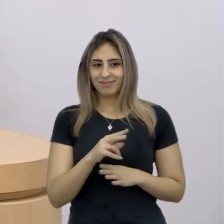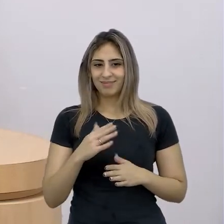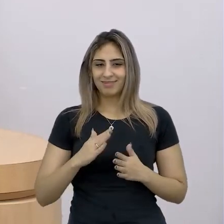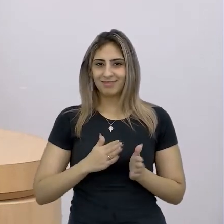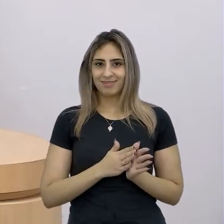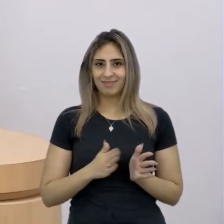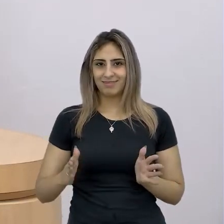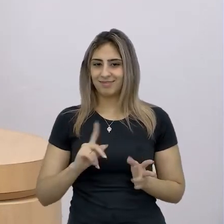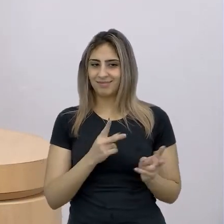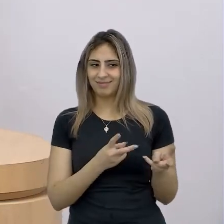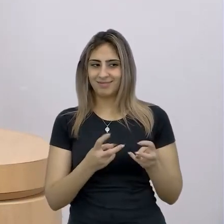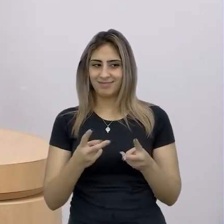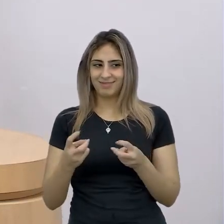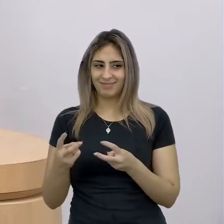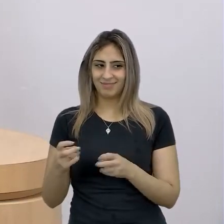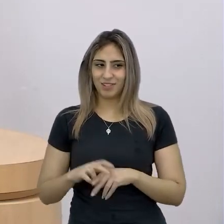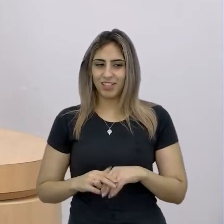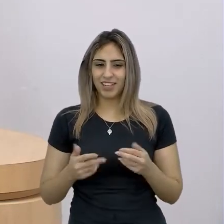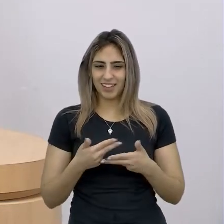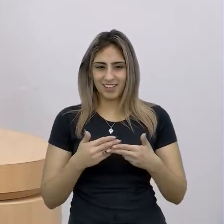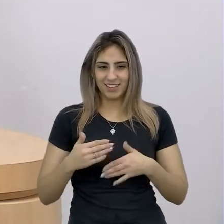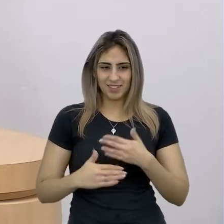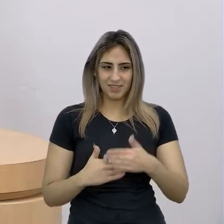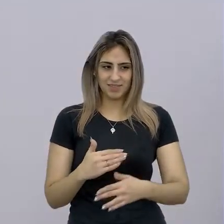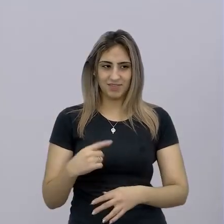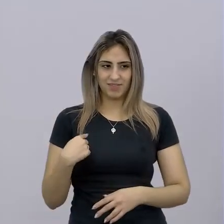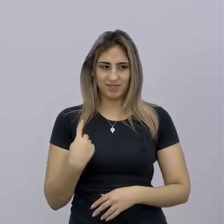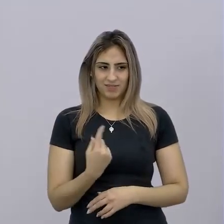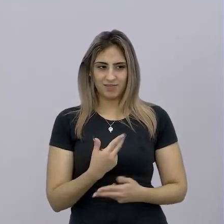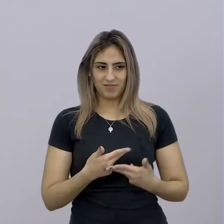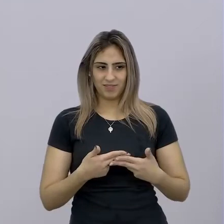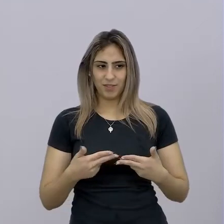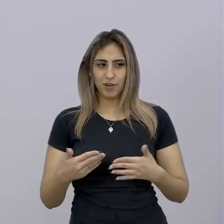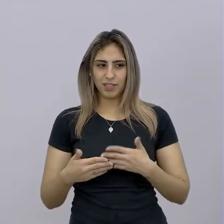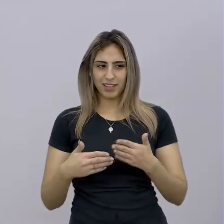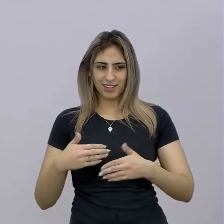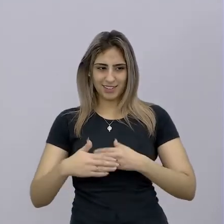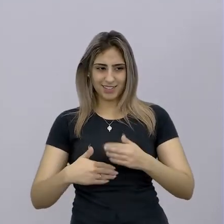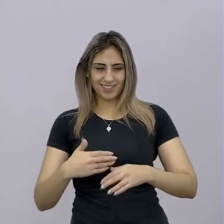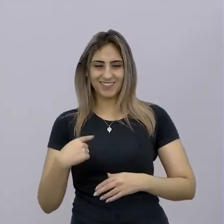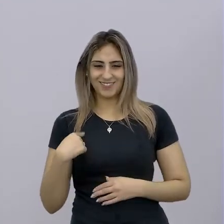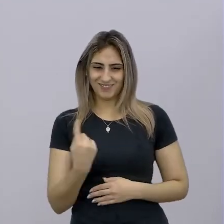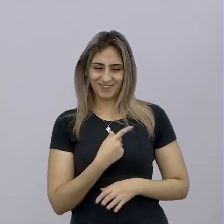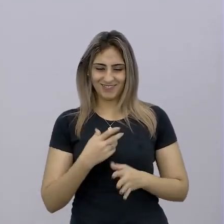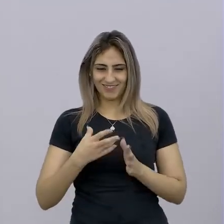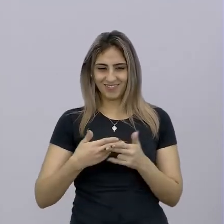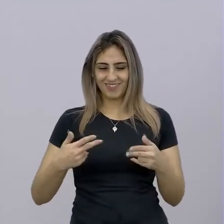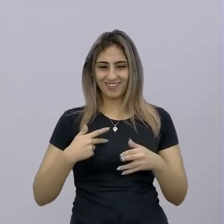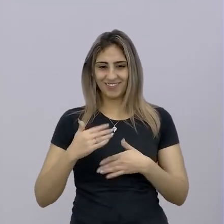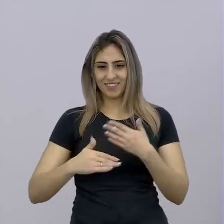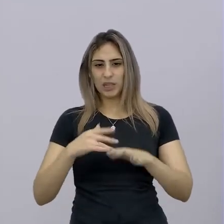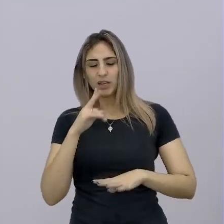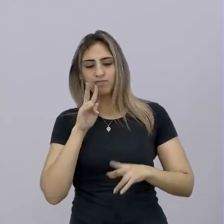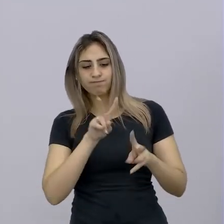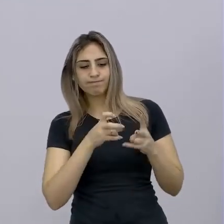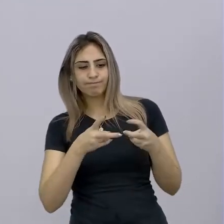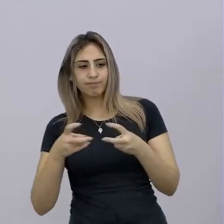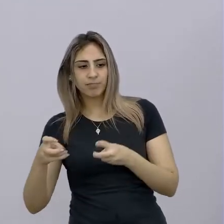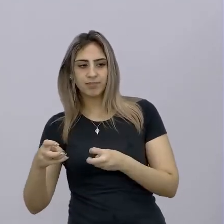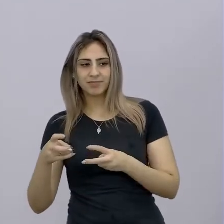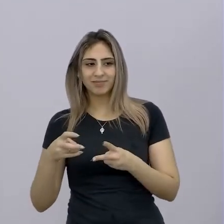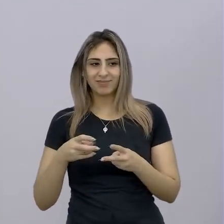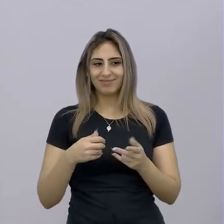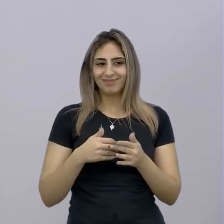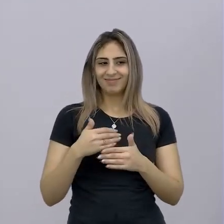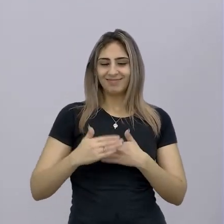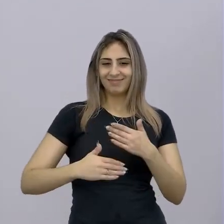parte considerável mesmo dos eleitores desse mesmo partido, que acabam decidindo nas convenções quem vai